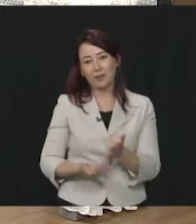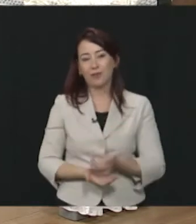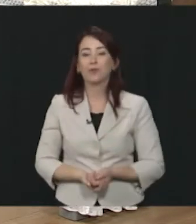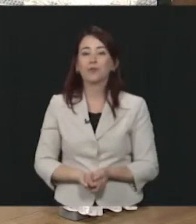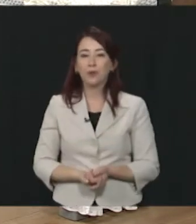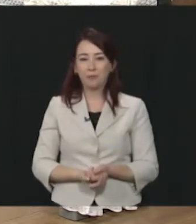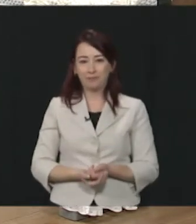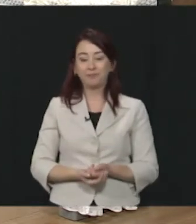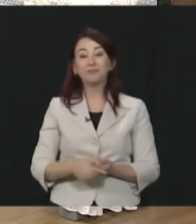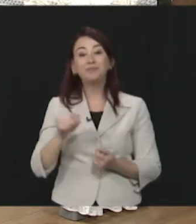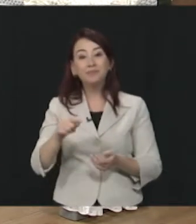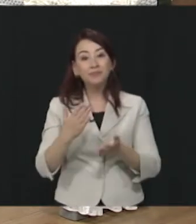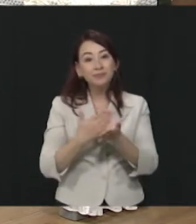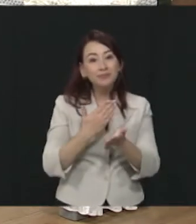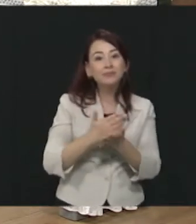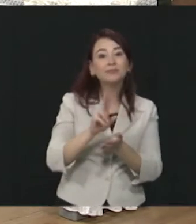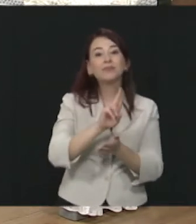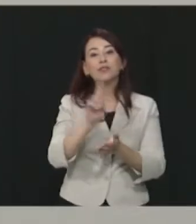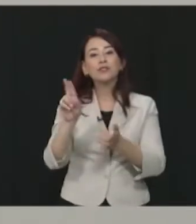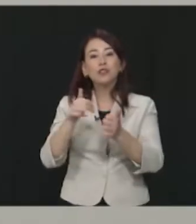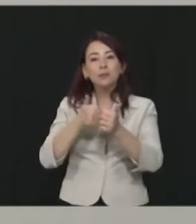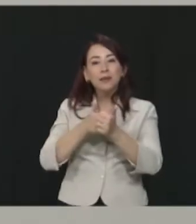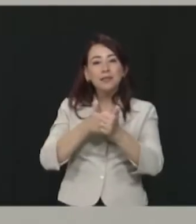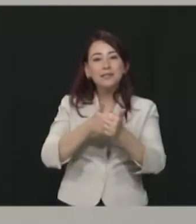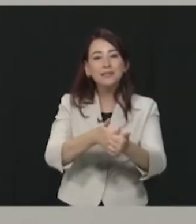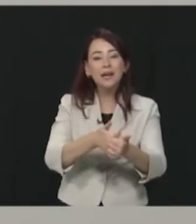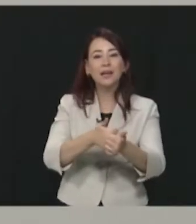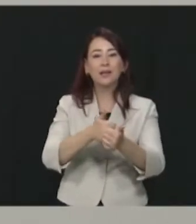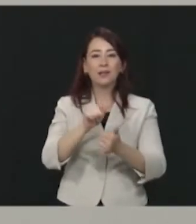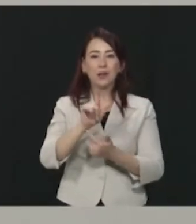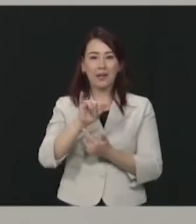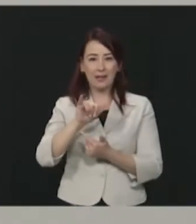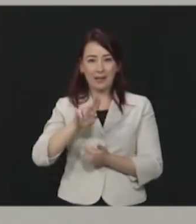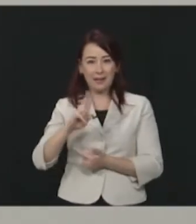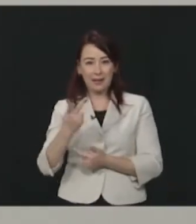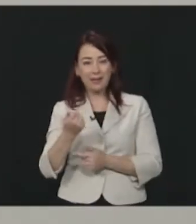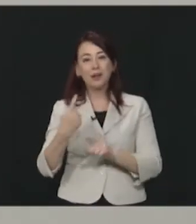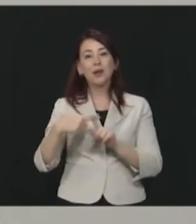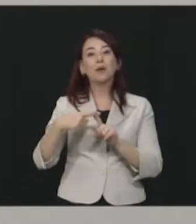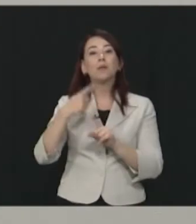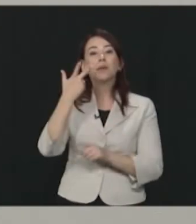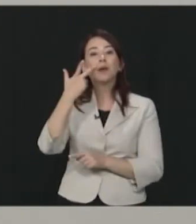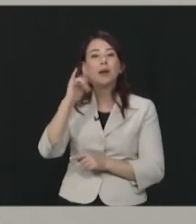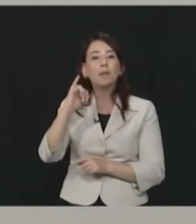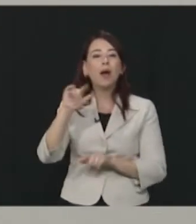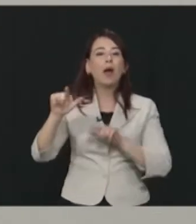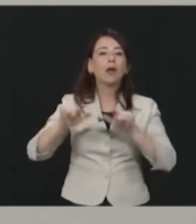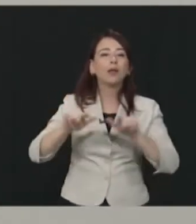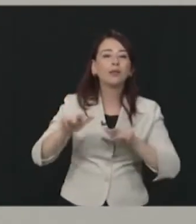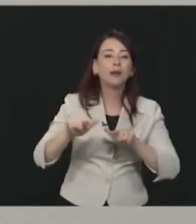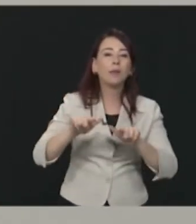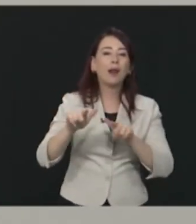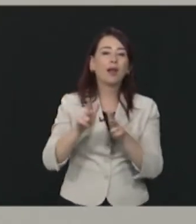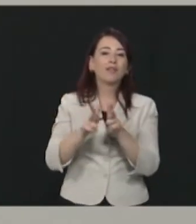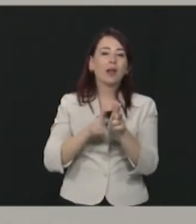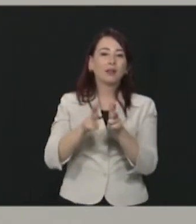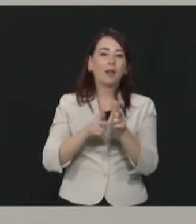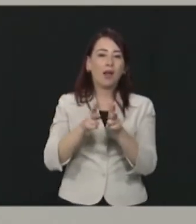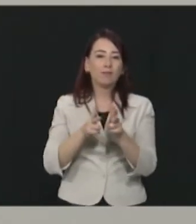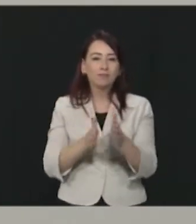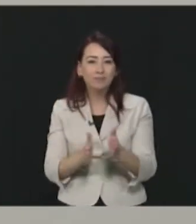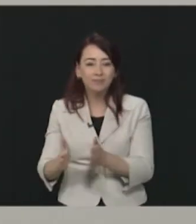chama Seguindo a Linha, não sei se eu já falei, acho que não, porque meu pai era agente ferroviário de estação e